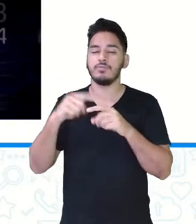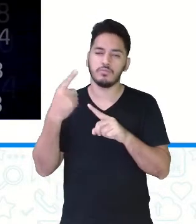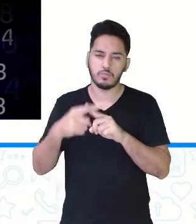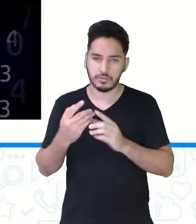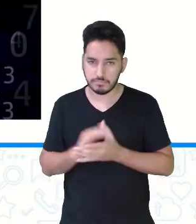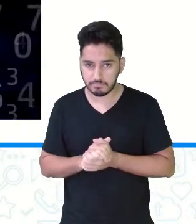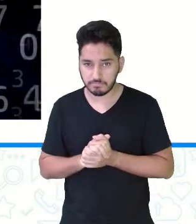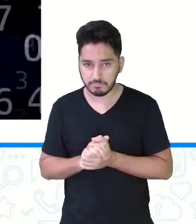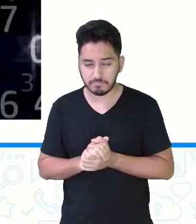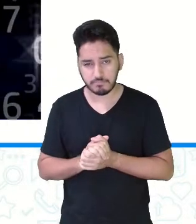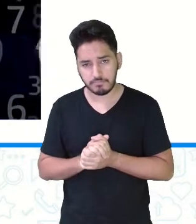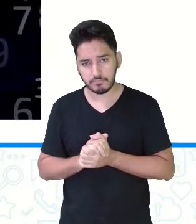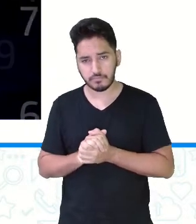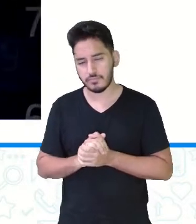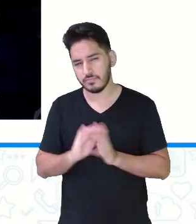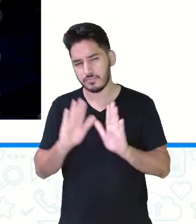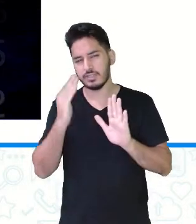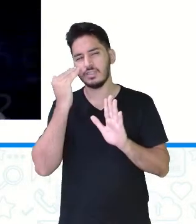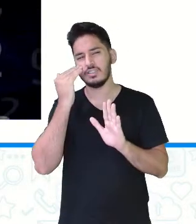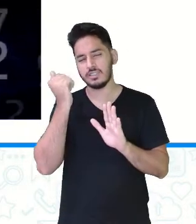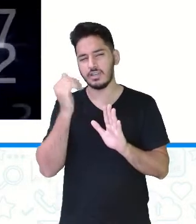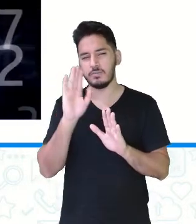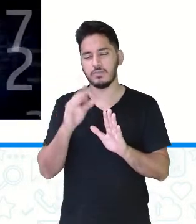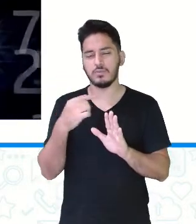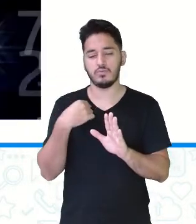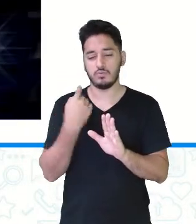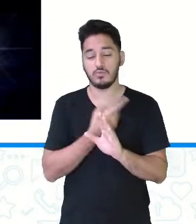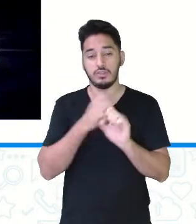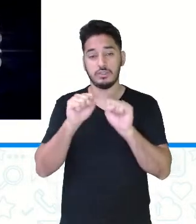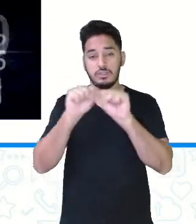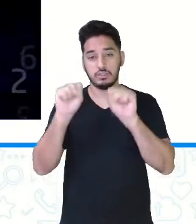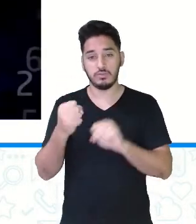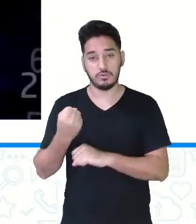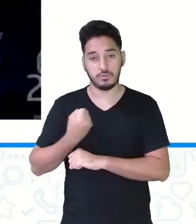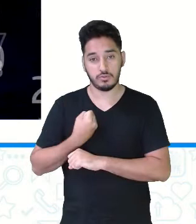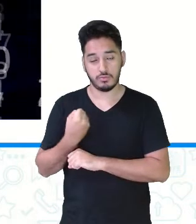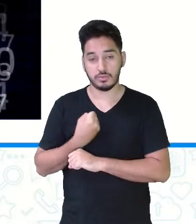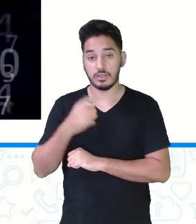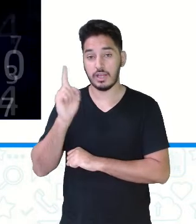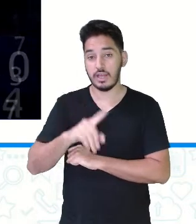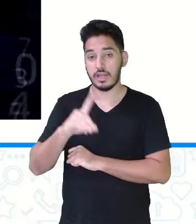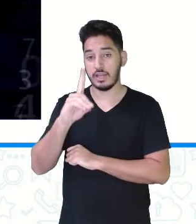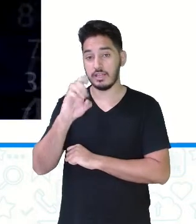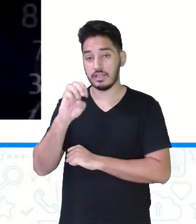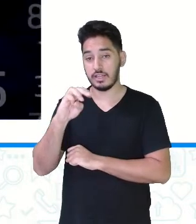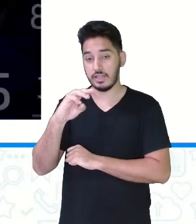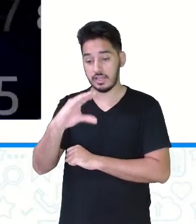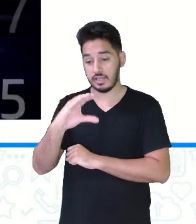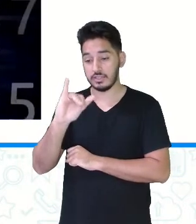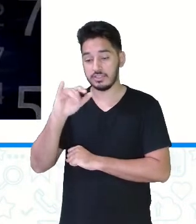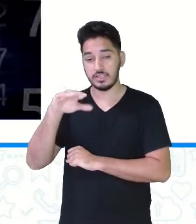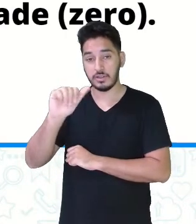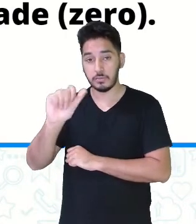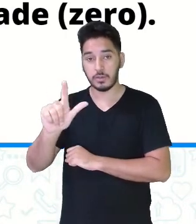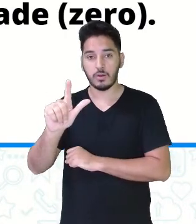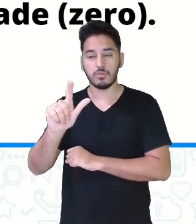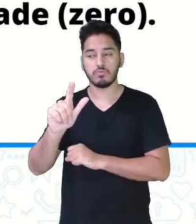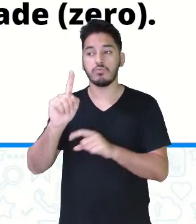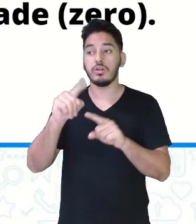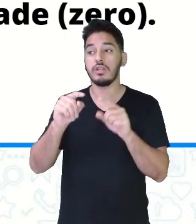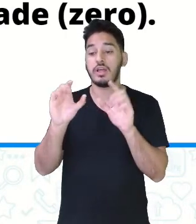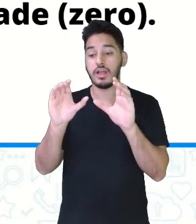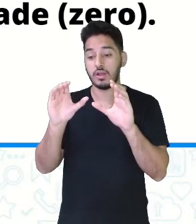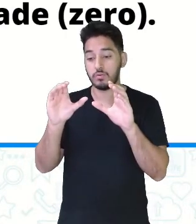quê? A gente sabe que o nosso sistema de numeração é decimal, porque ele é